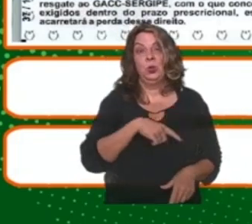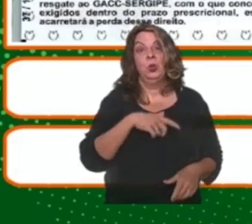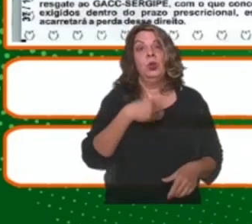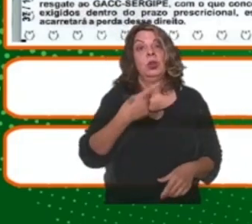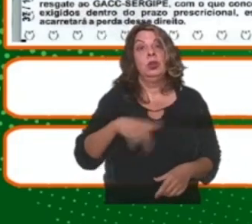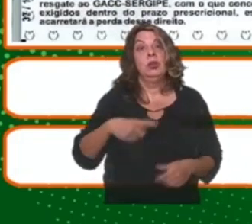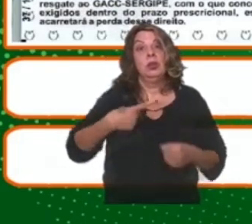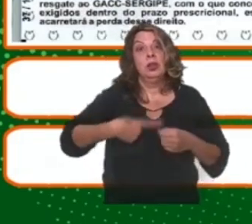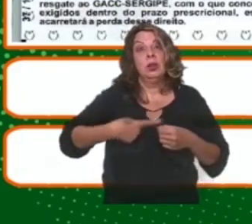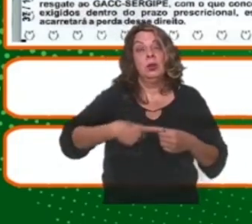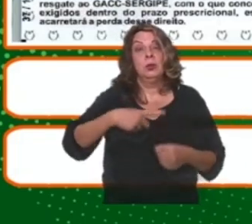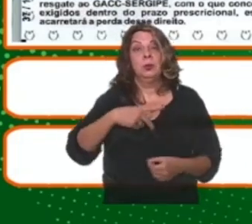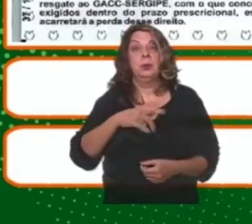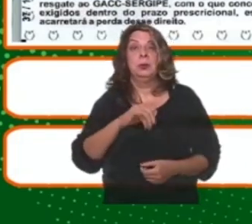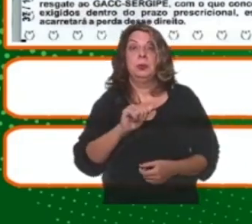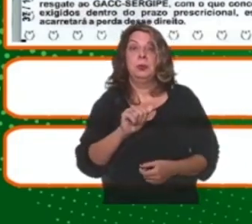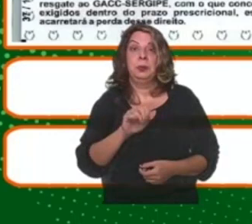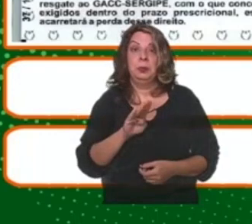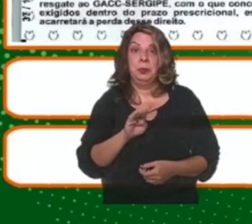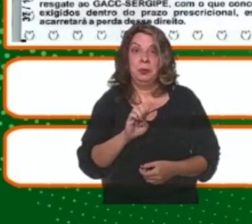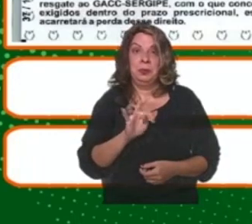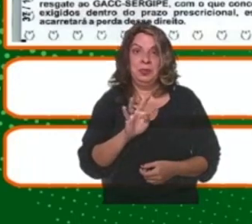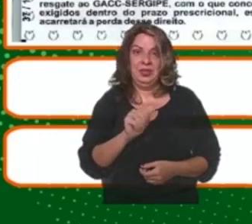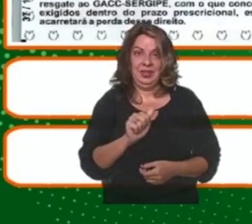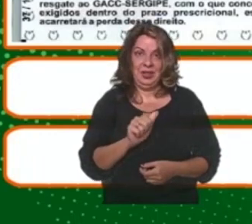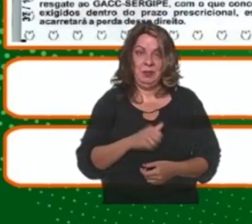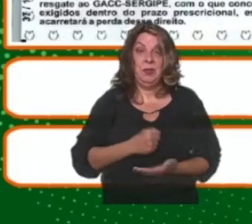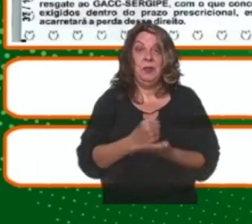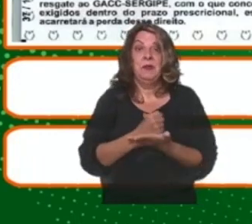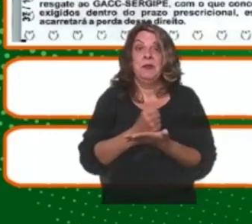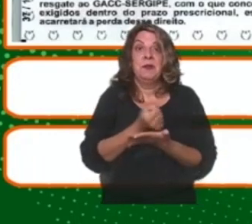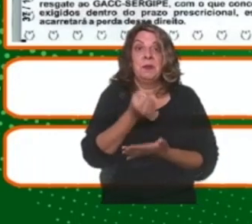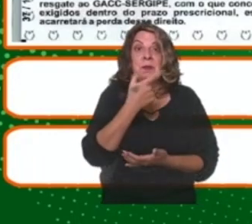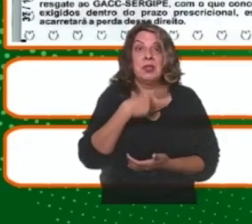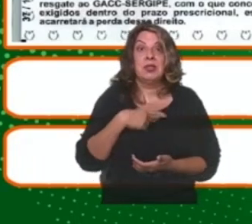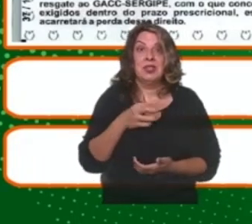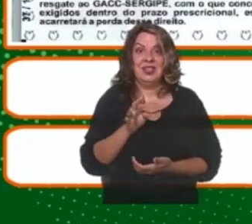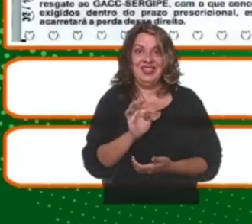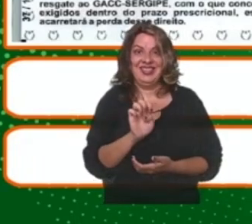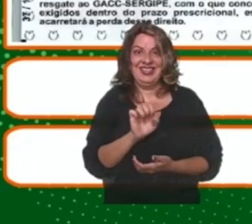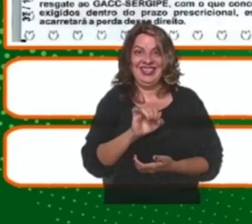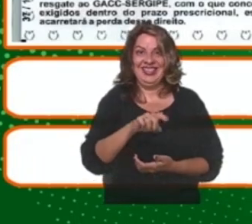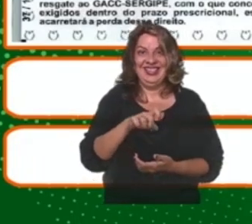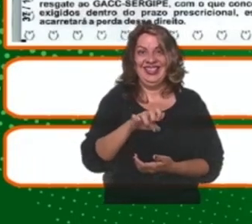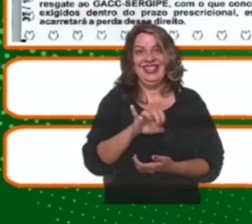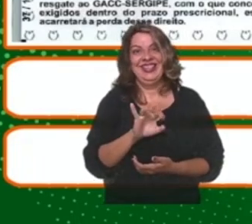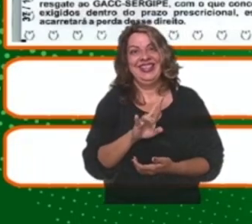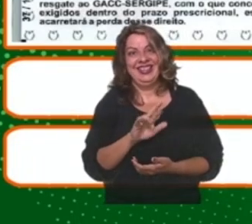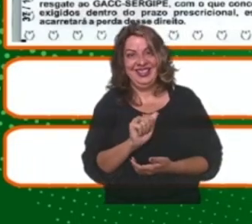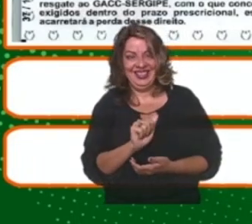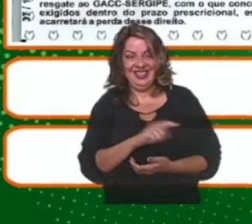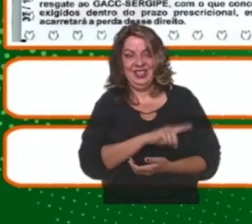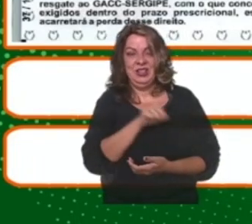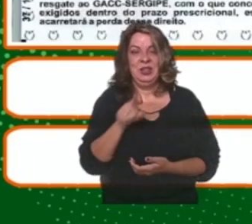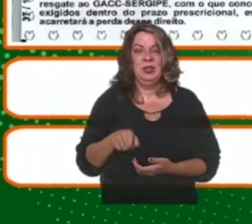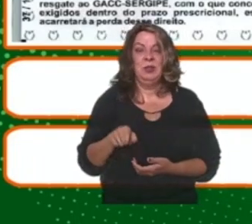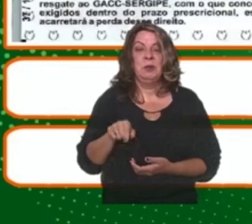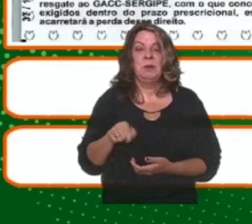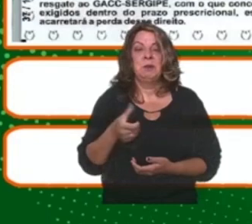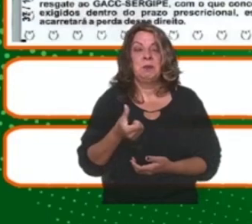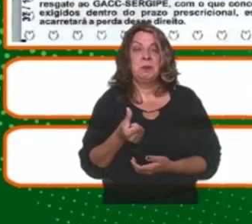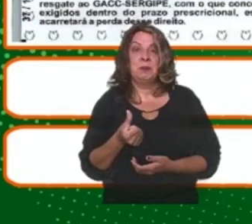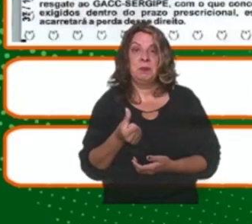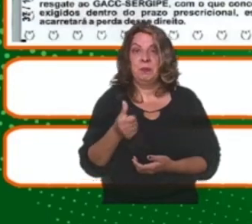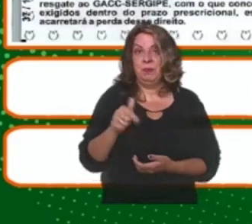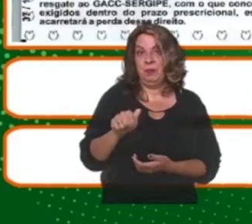Piabeta, Farmácia Teixeira, foi o local onde ele adquiriu o seu título, comprou o seu título e levou R$500. R$500 agora